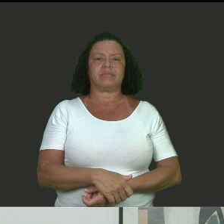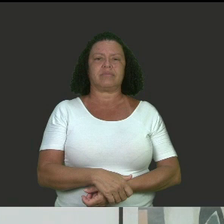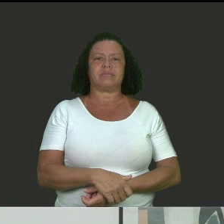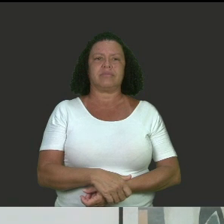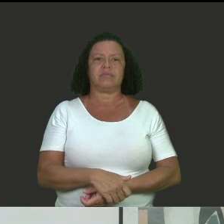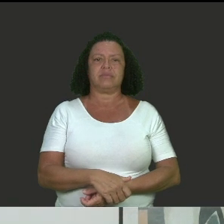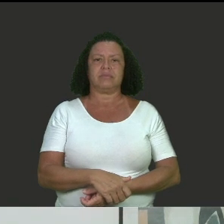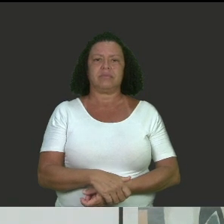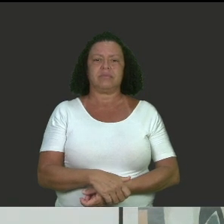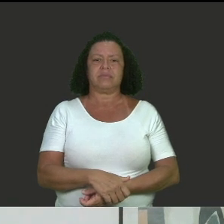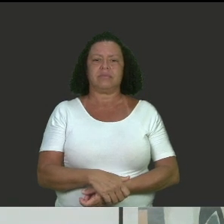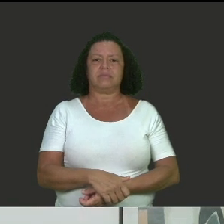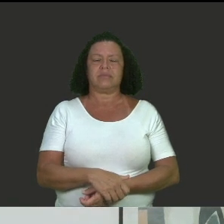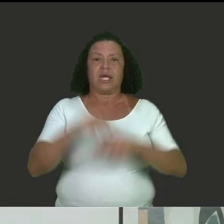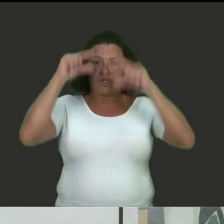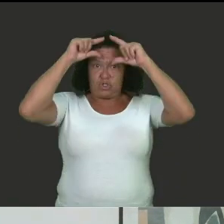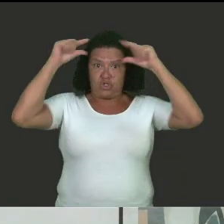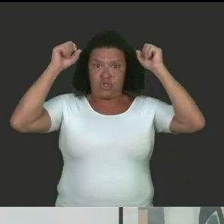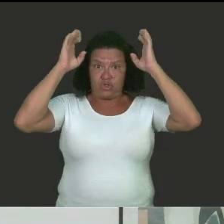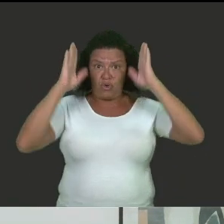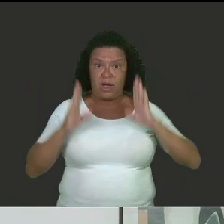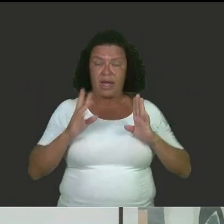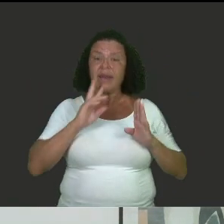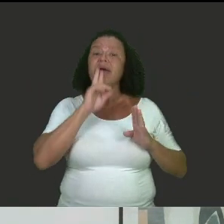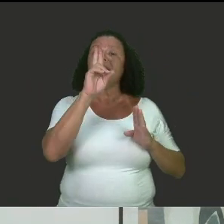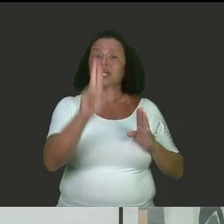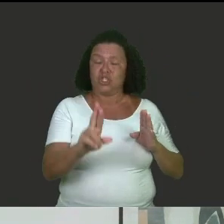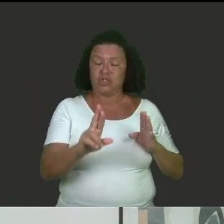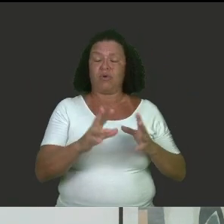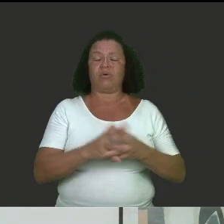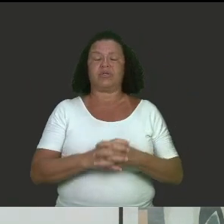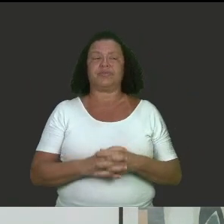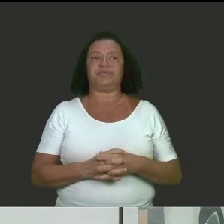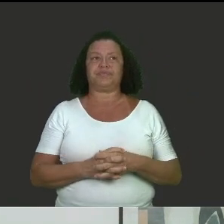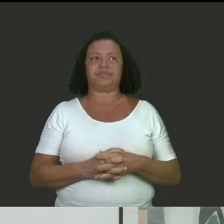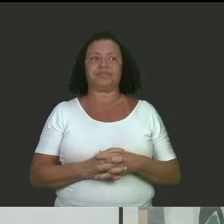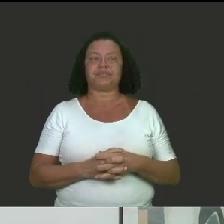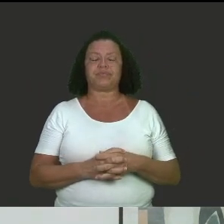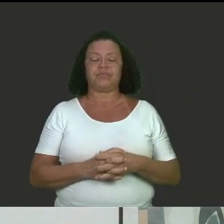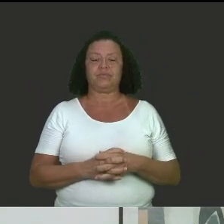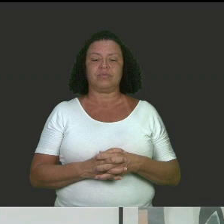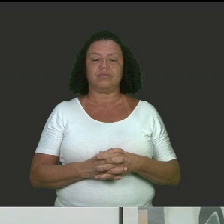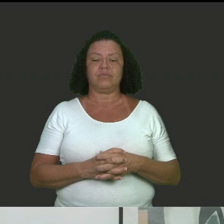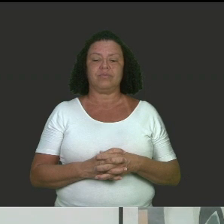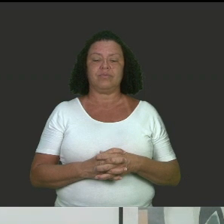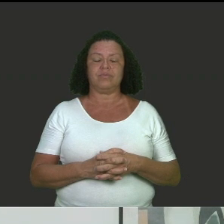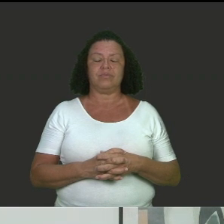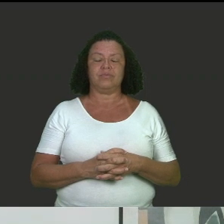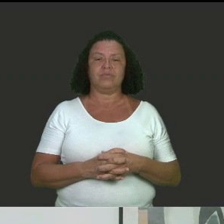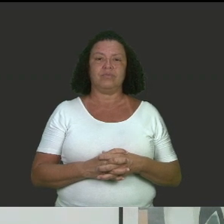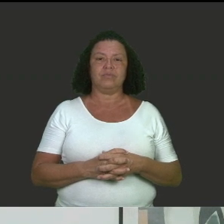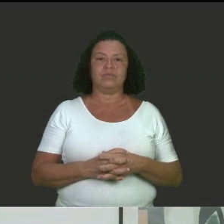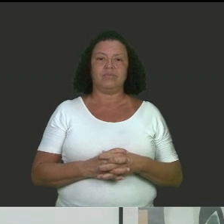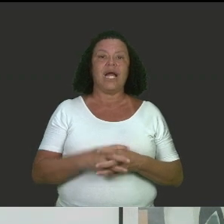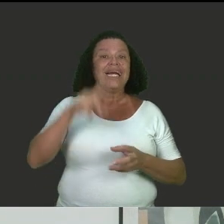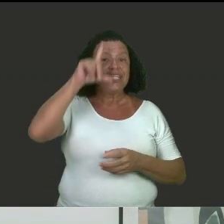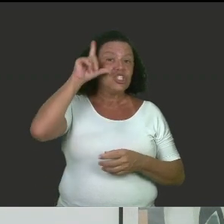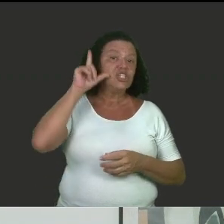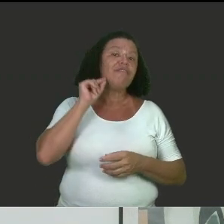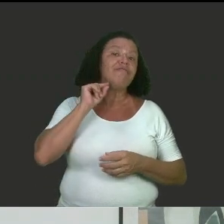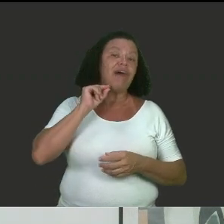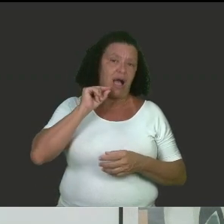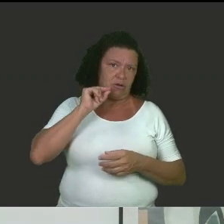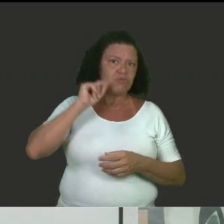Joana de Ângeles responde, uma obra que foi escrita por Divaldo Franco, psicografada,